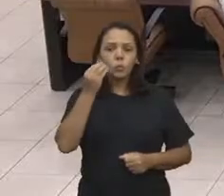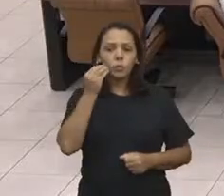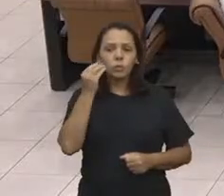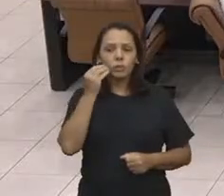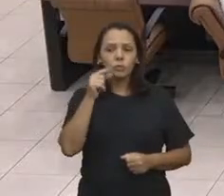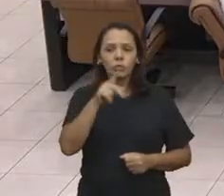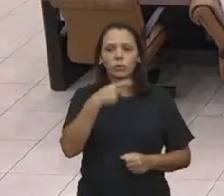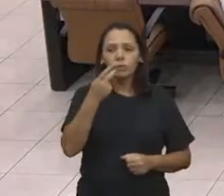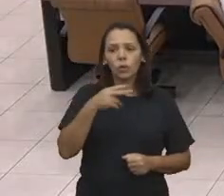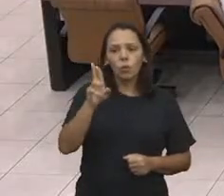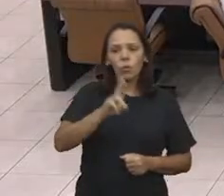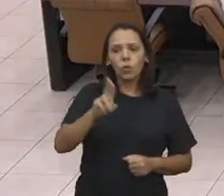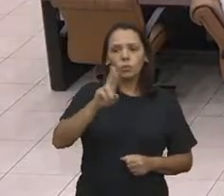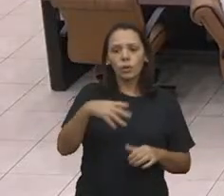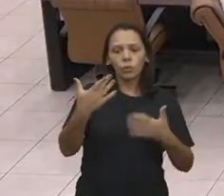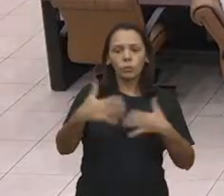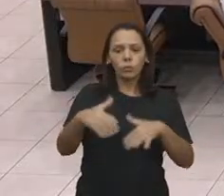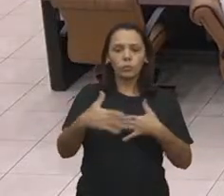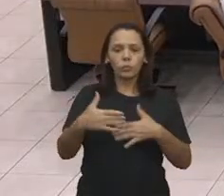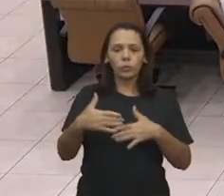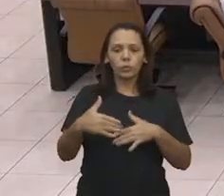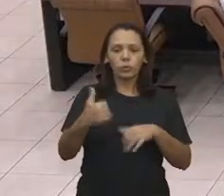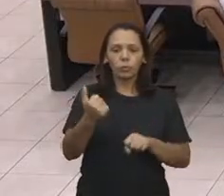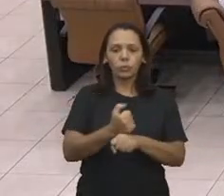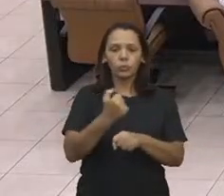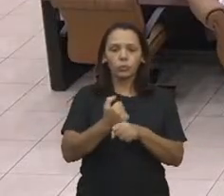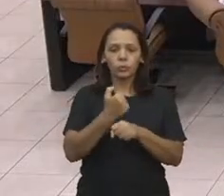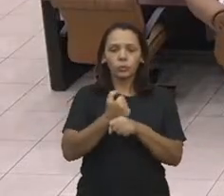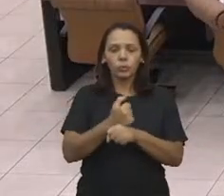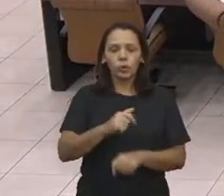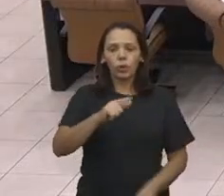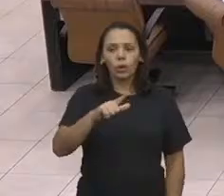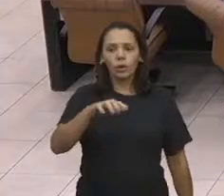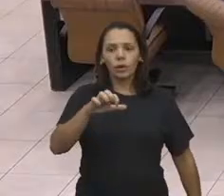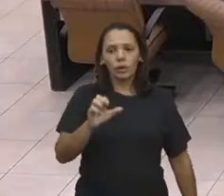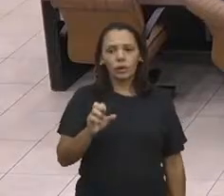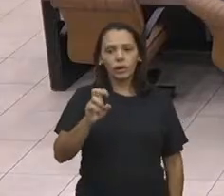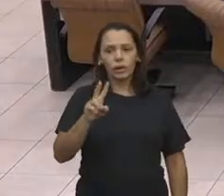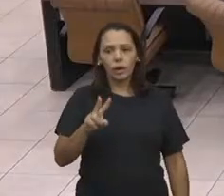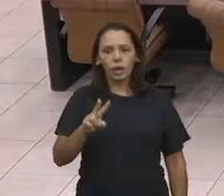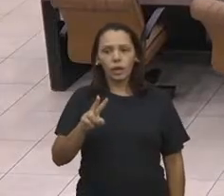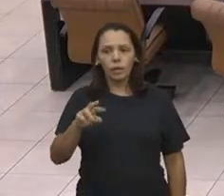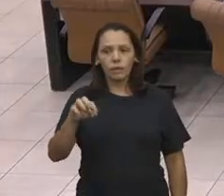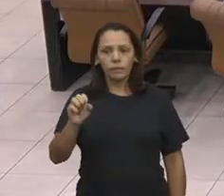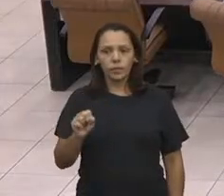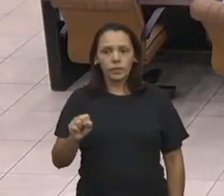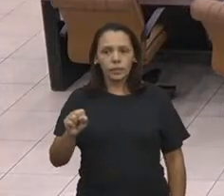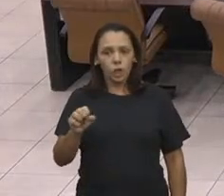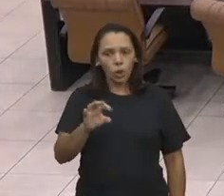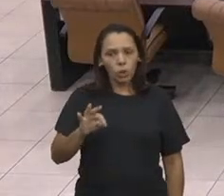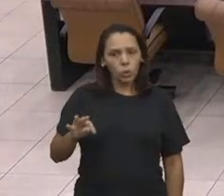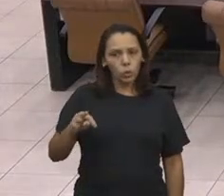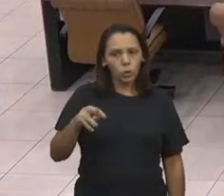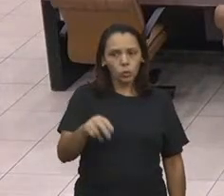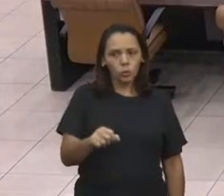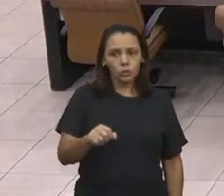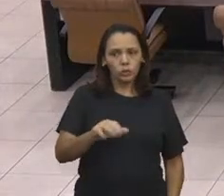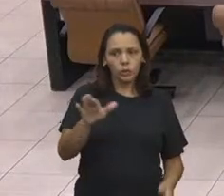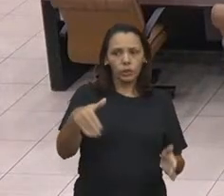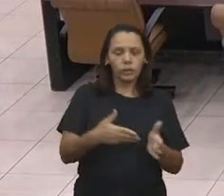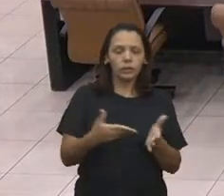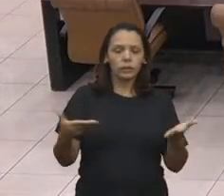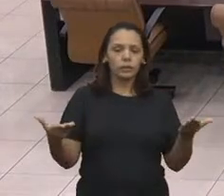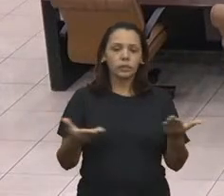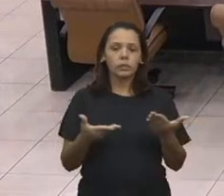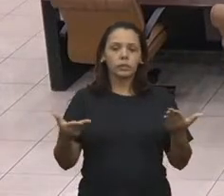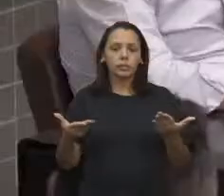para reutilizar o material, tá? Os leves hoje da cidade, até o presente data, até este mês